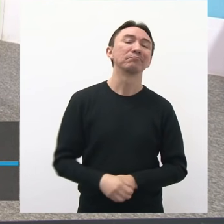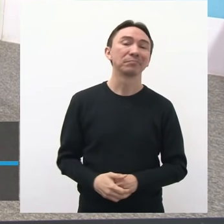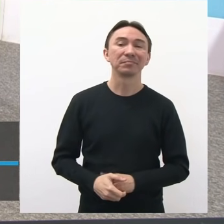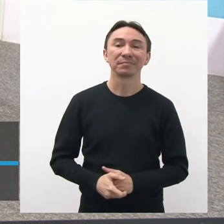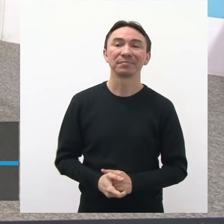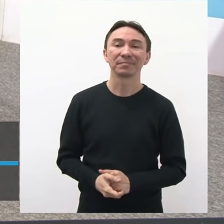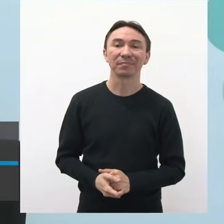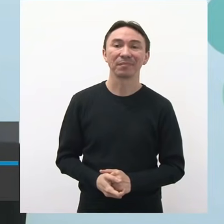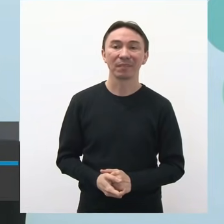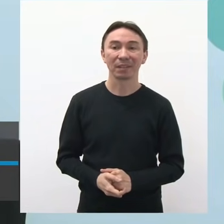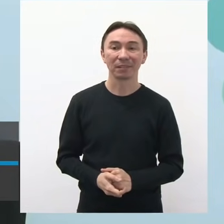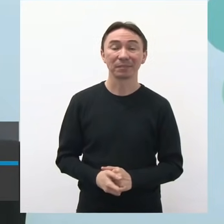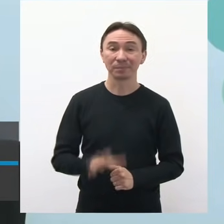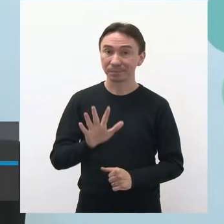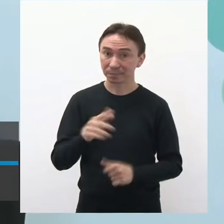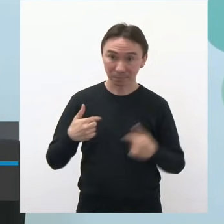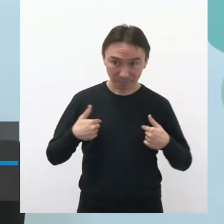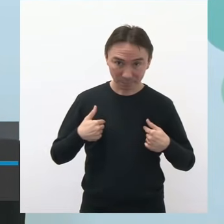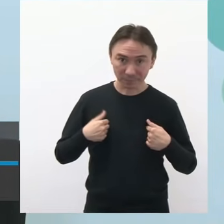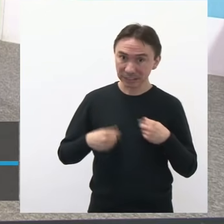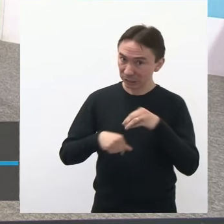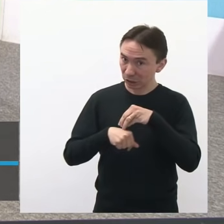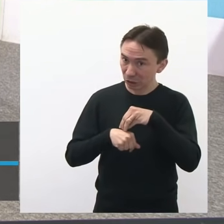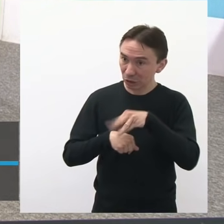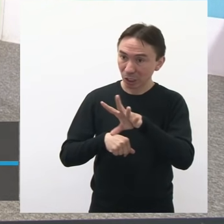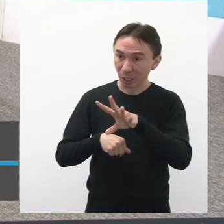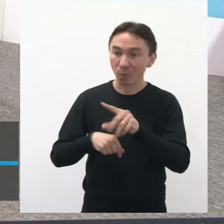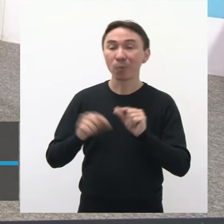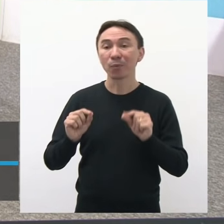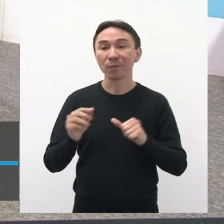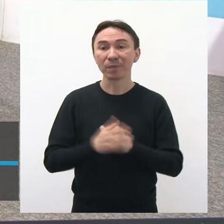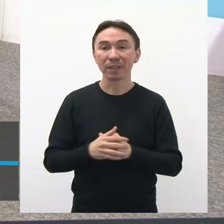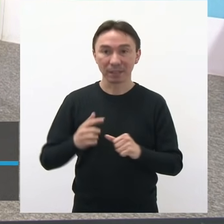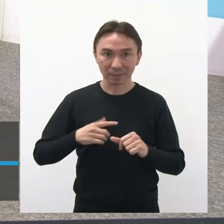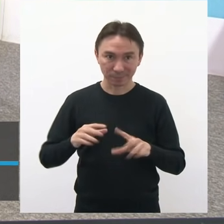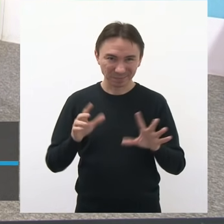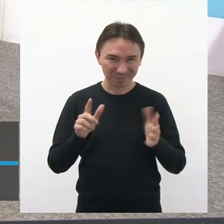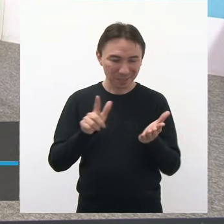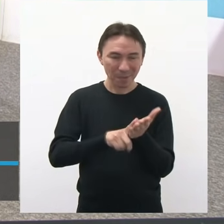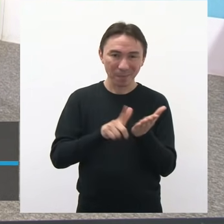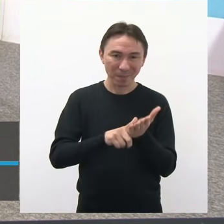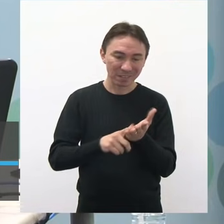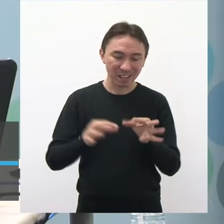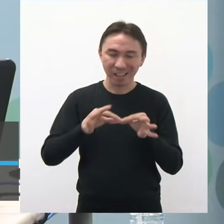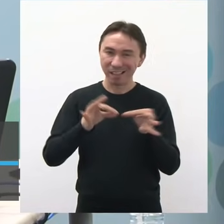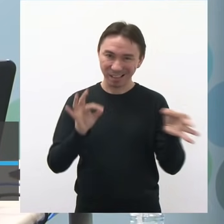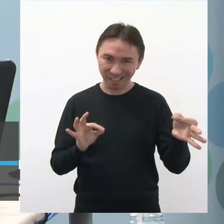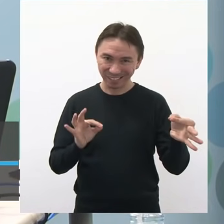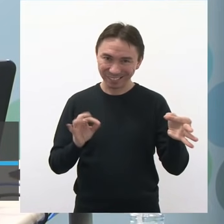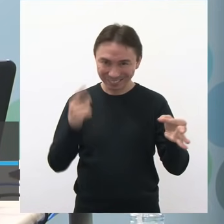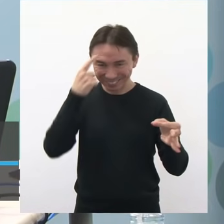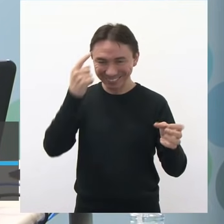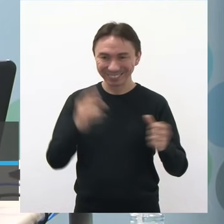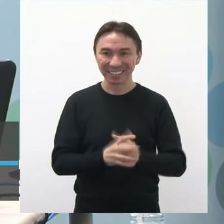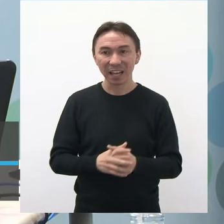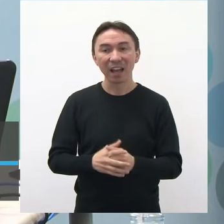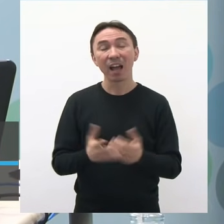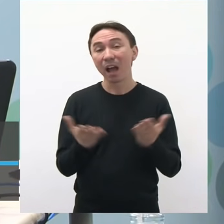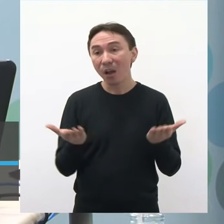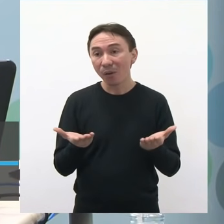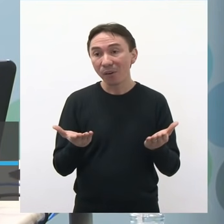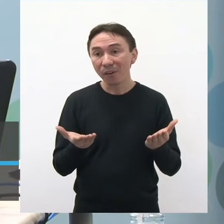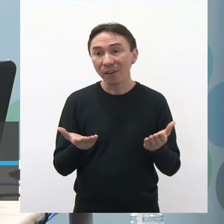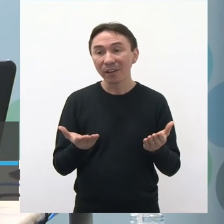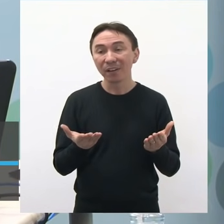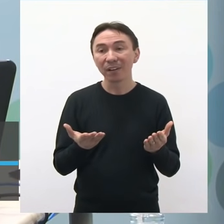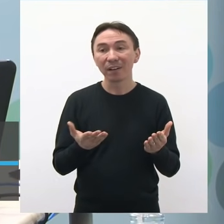Beleza. Aí, gente, minha dica é: a gente pega o nosso papel rasgado, tá? A gente pega o nosso papel rasgado e a gente faz com